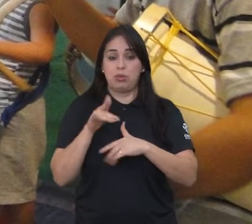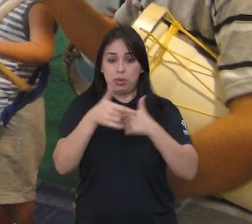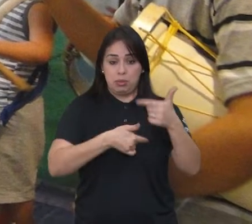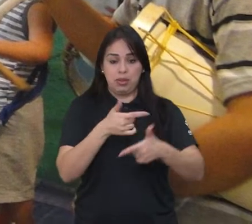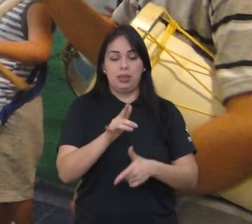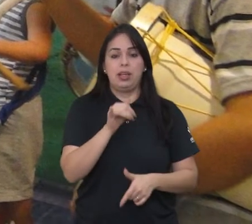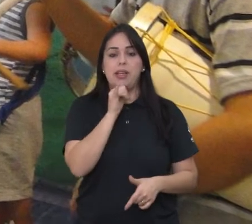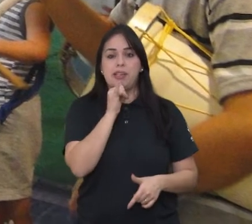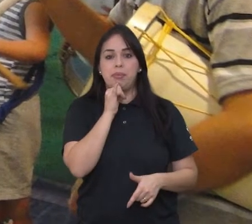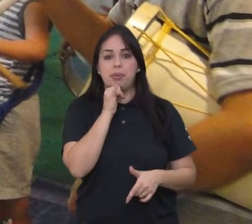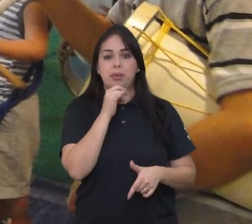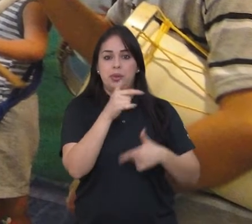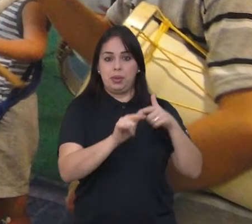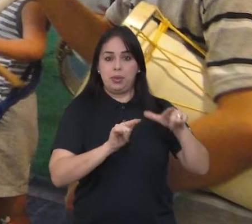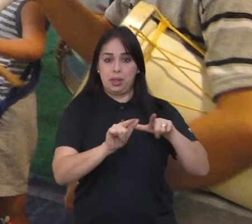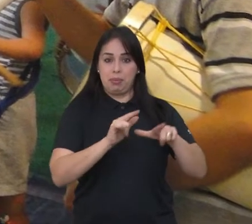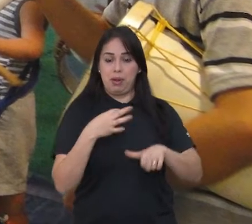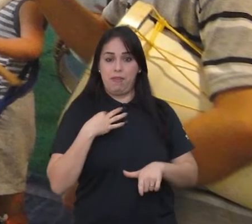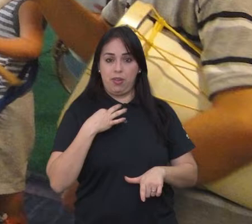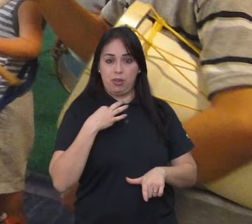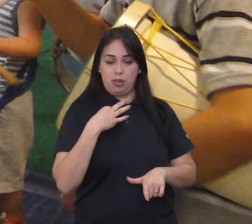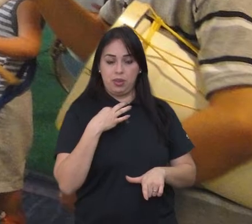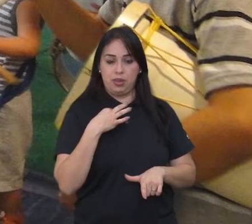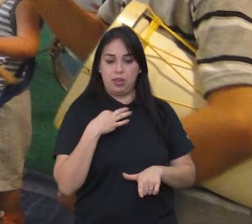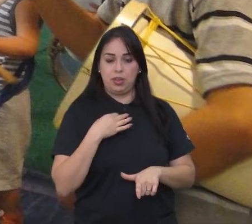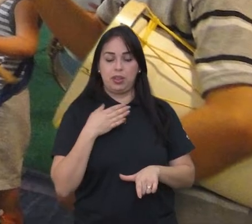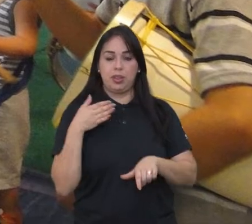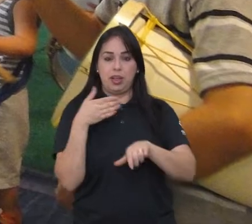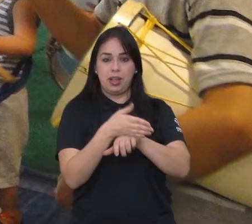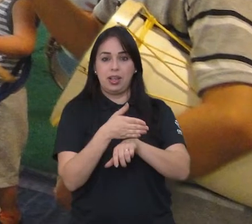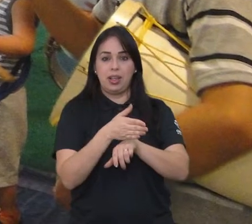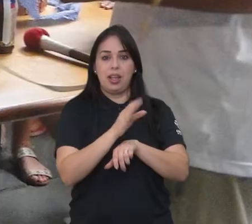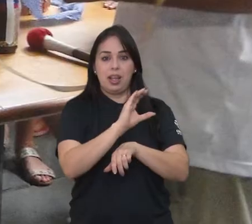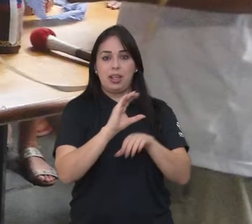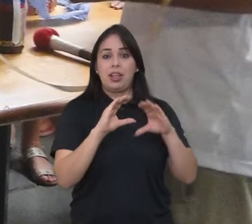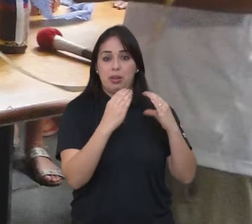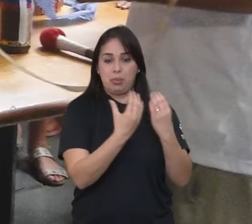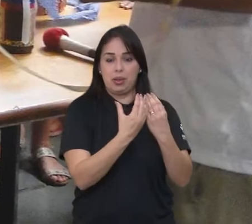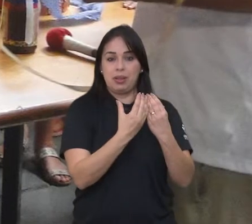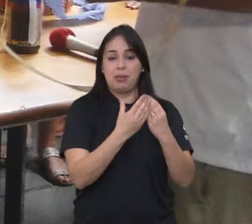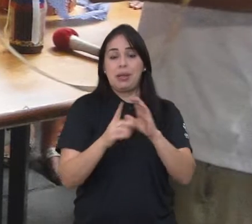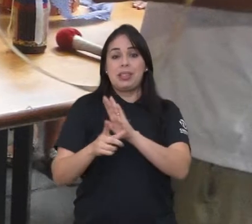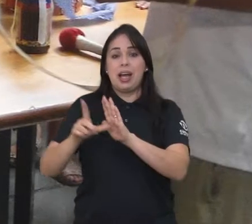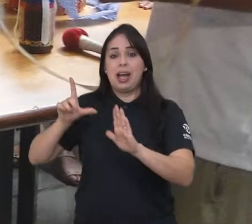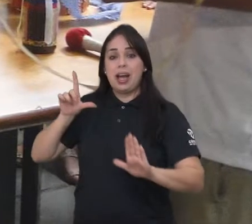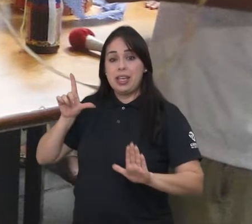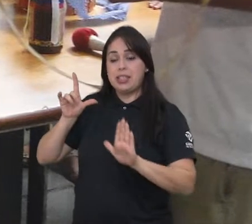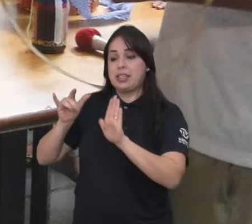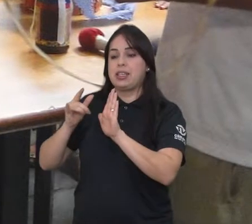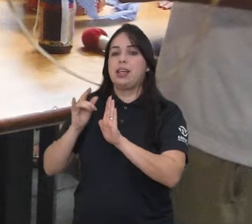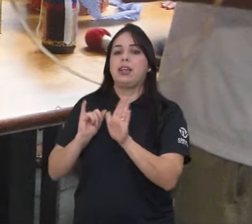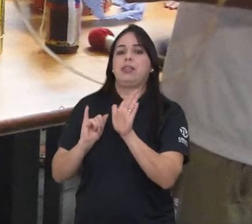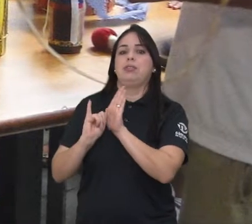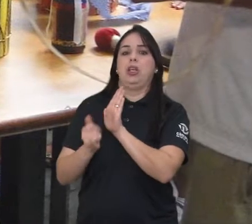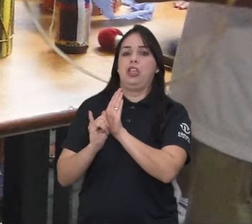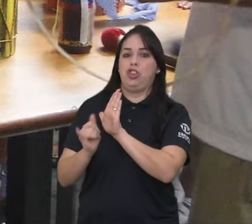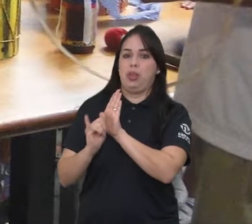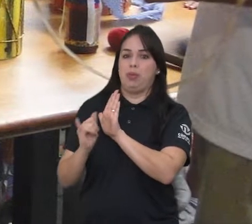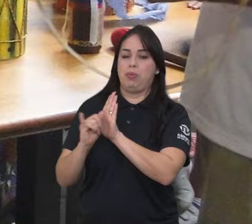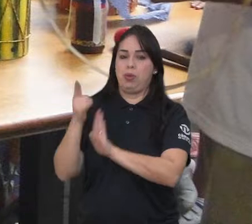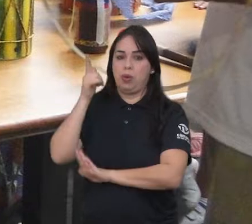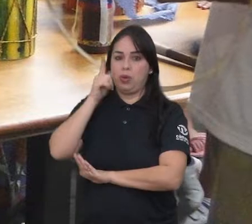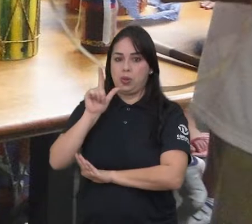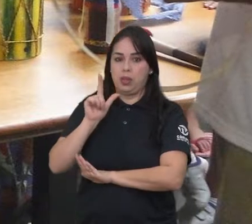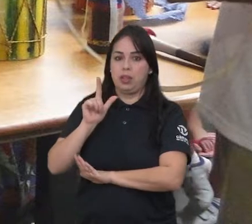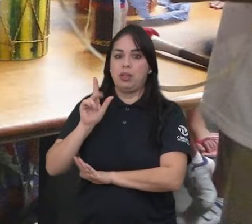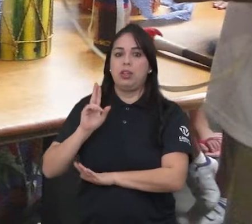trabalhos voluntários que a gente realiza nas comunidades, na verdade, eles são financiados através de projetos, editais. Para que a gente